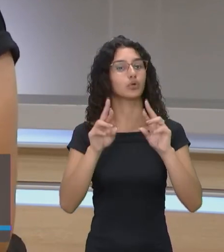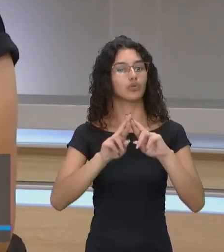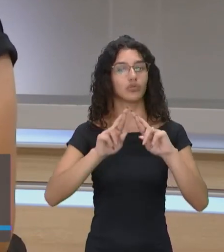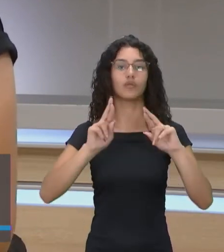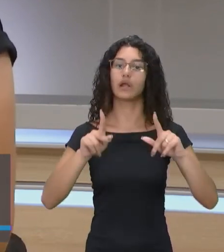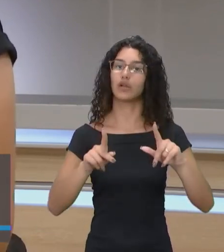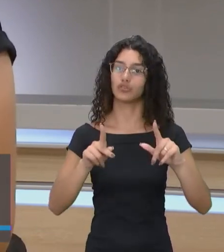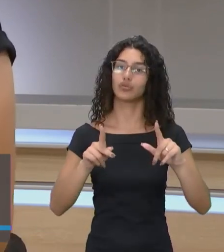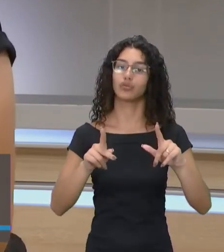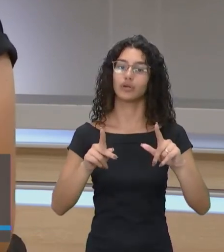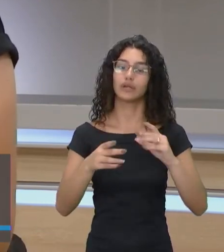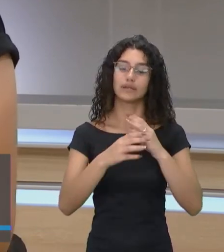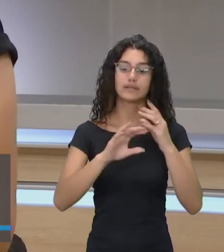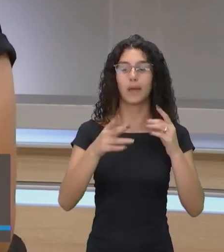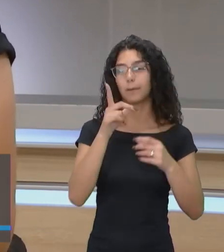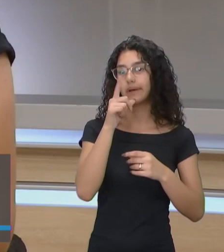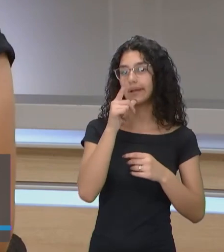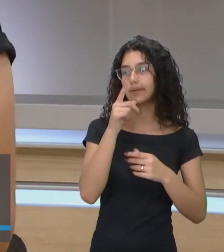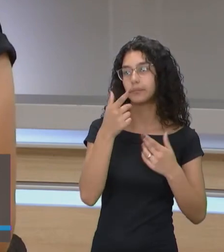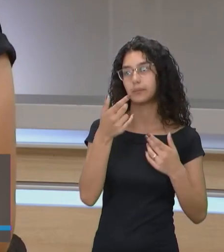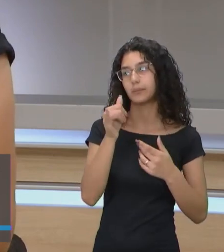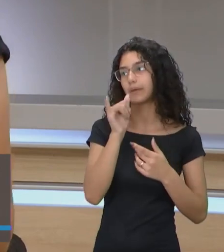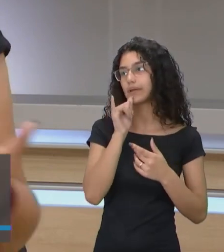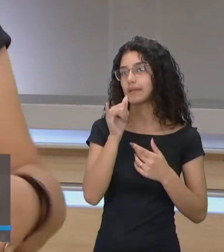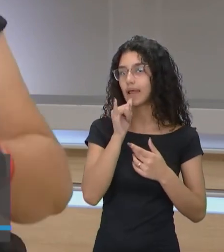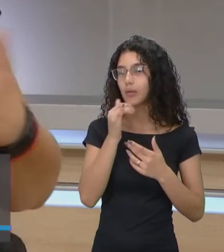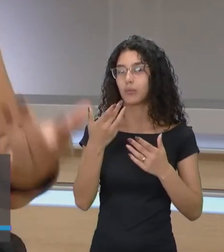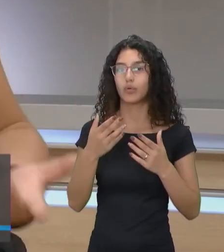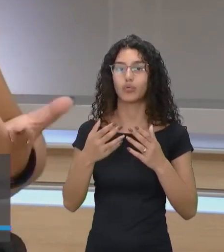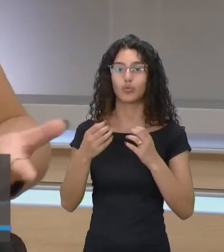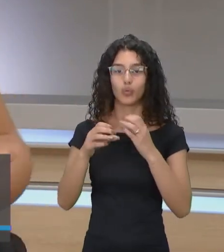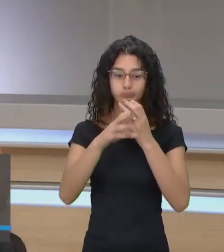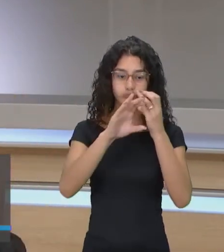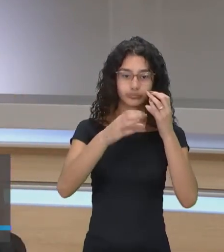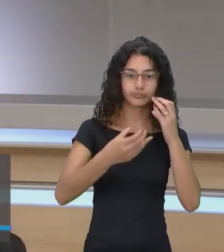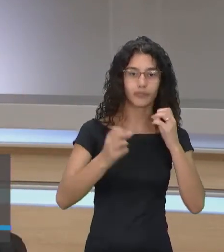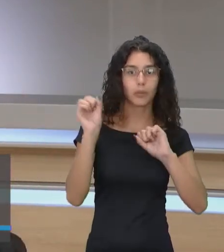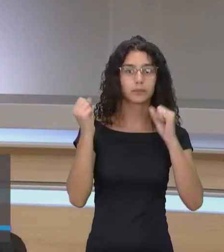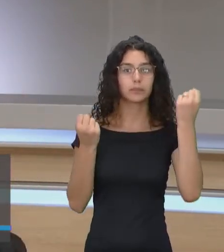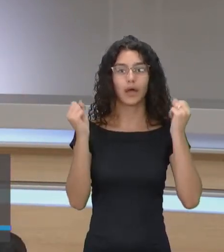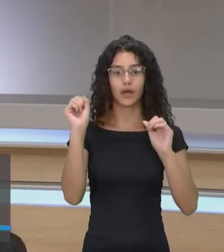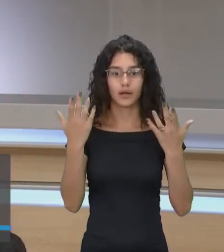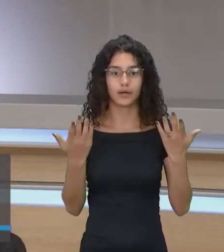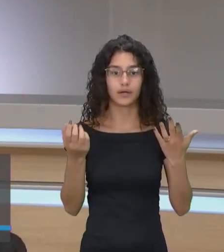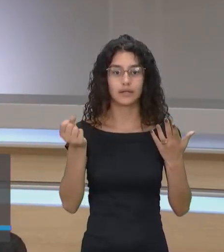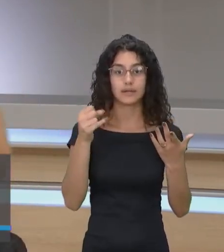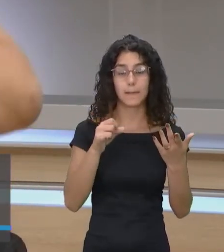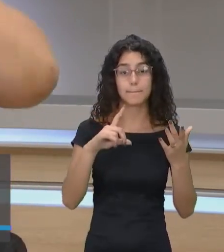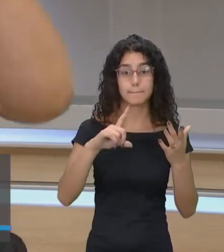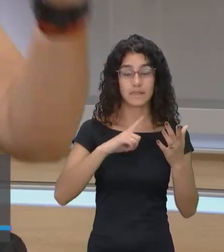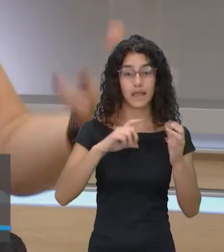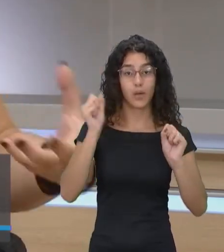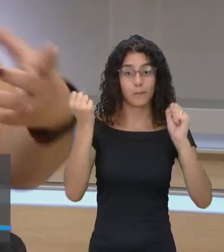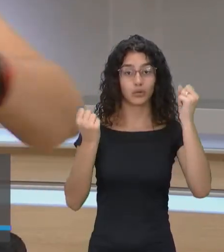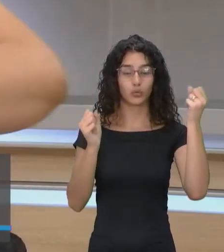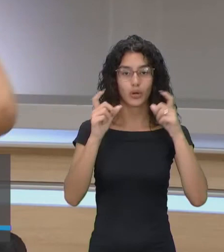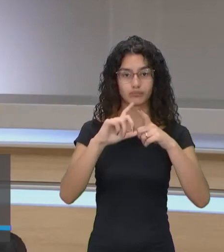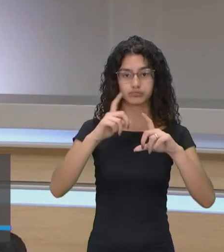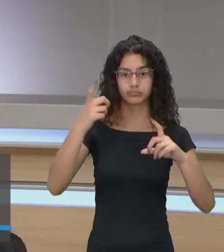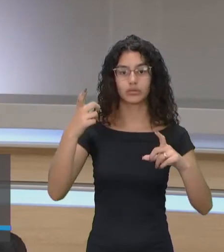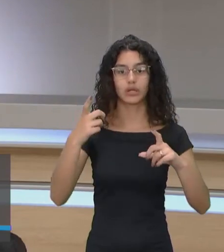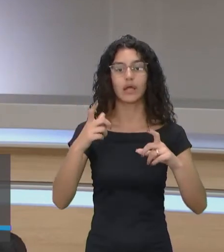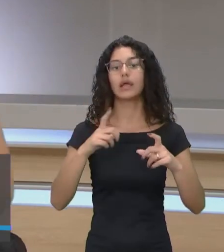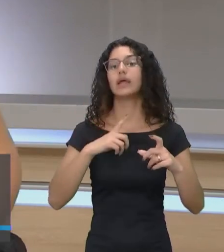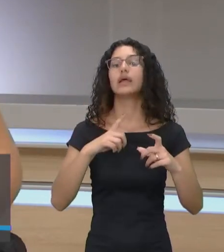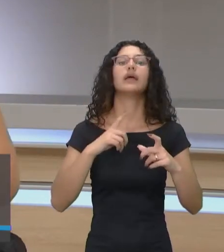diferente do que sai, por exemplo, do esgoto de uma indústria. Né? Por exemplo, indústria têxtil. Você pega uma indústria têxtil, tem algumas delas que trabalham